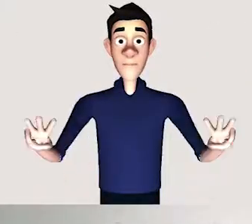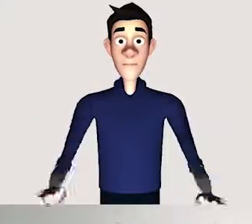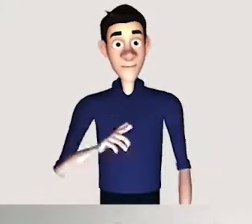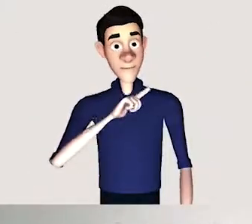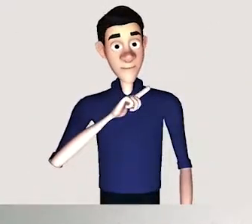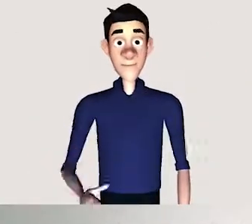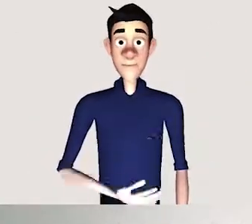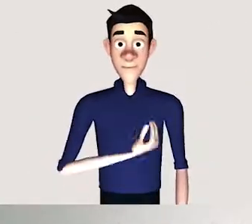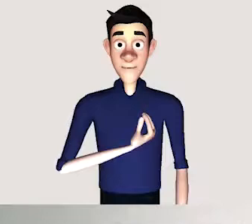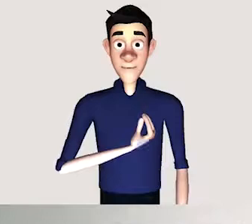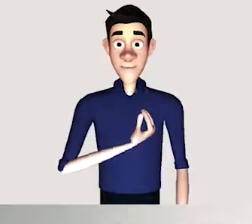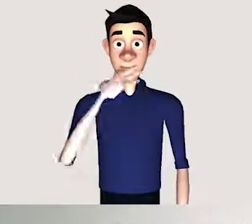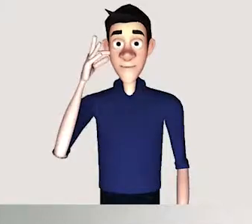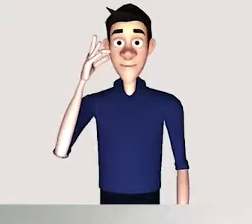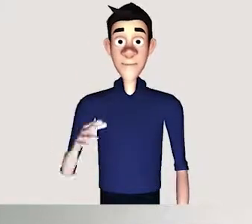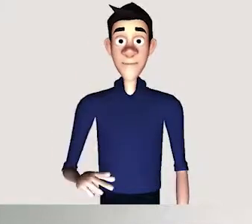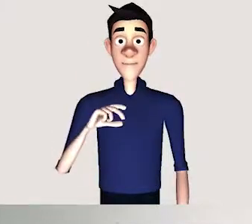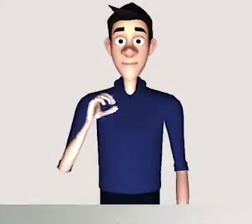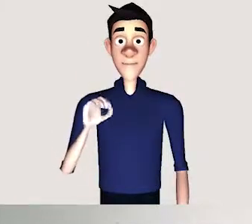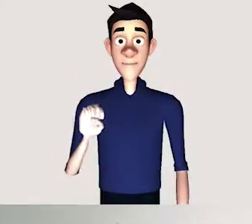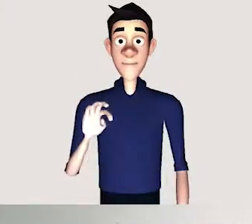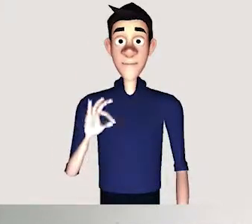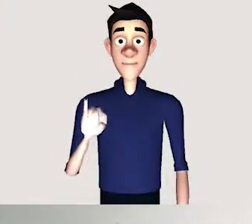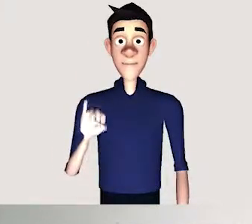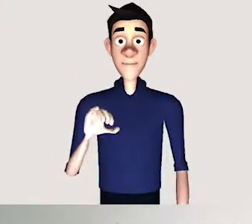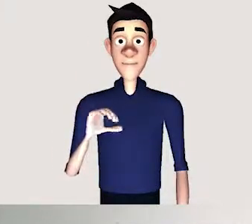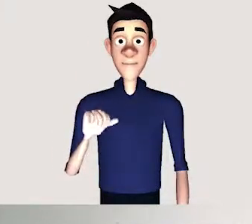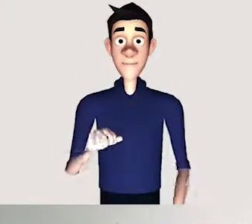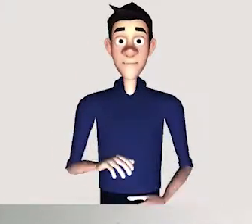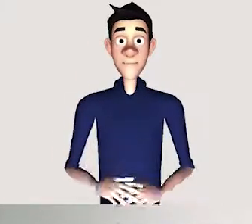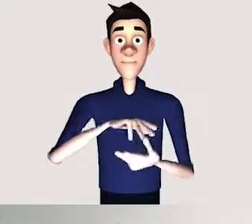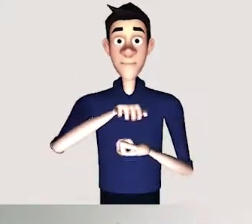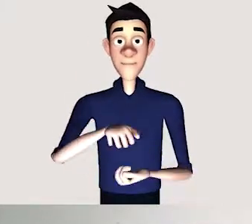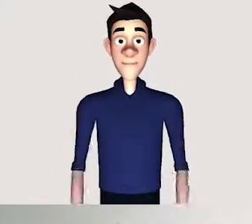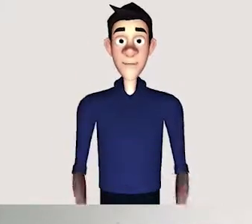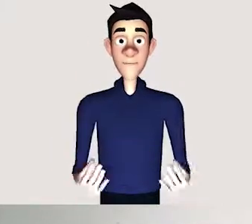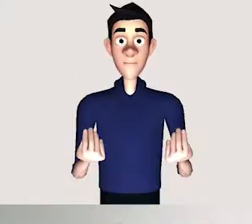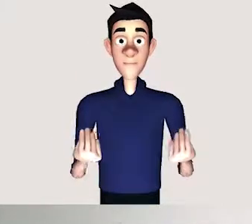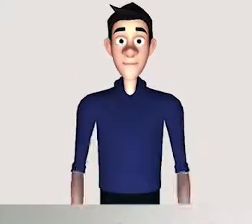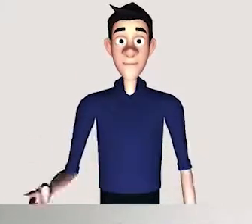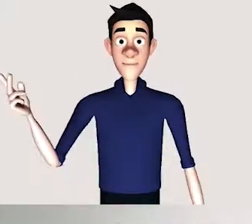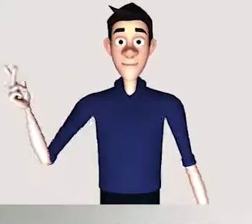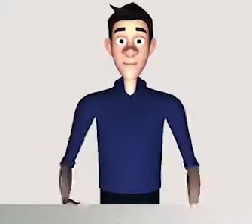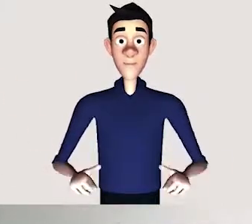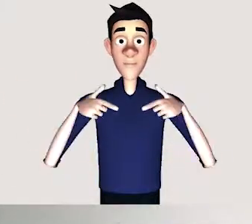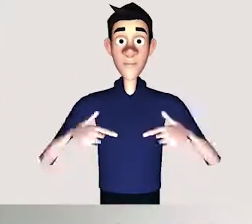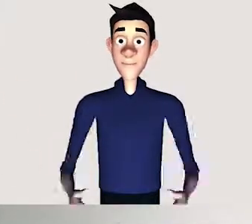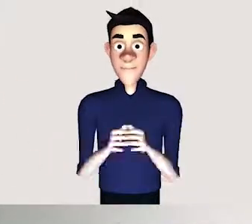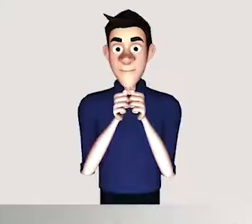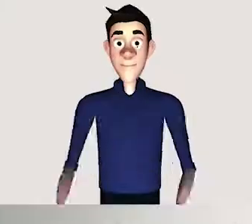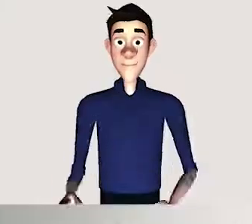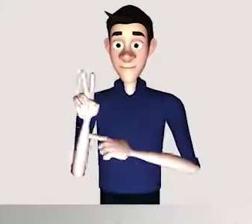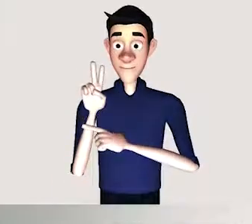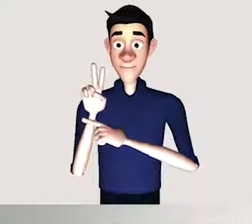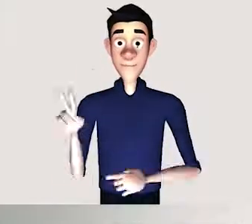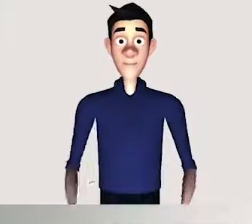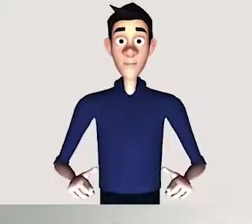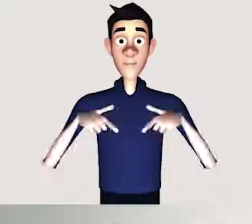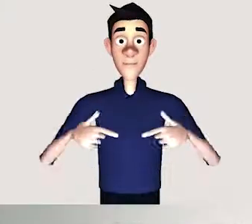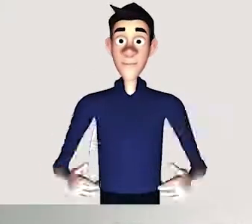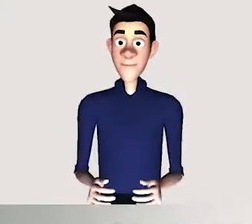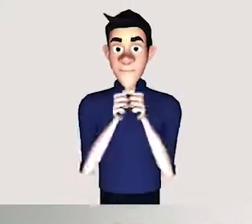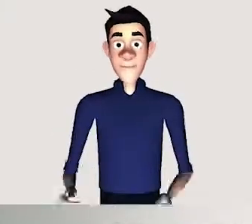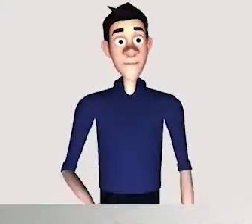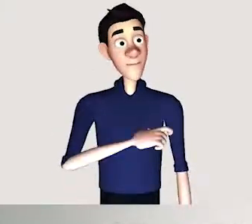da comunicação que nós poderemos visualizar e identificar a dimensão poética dos museus.